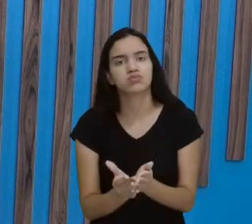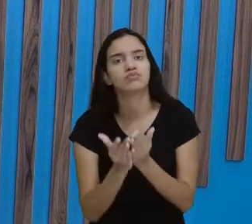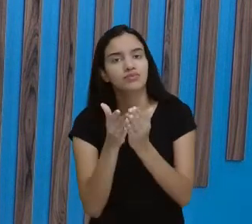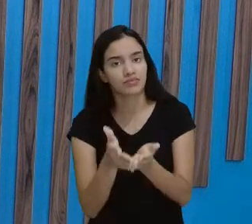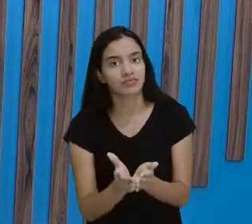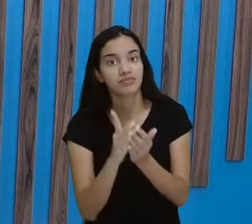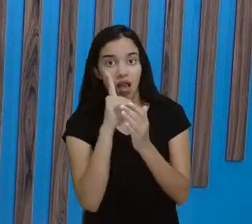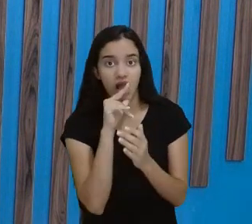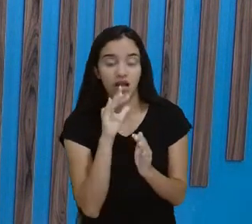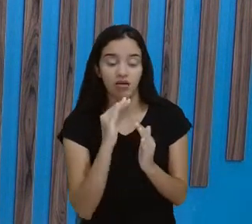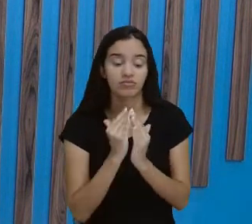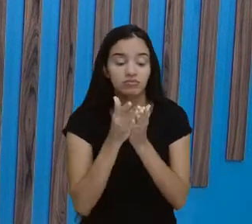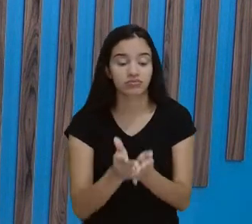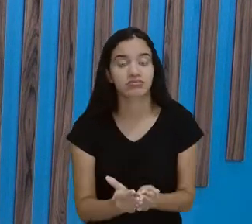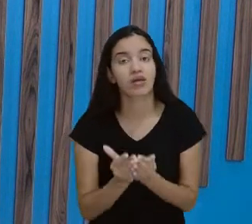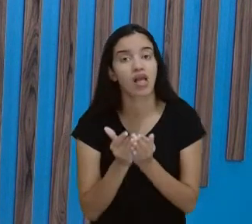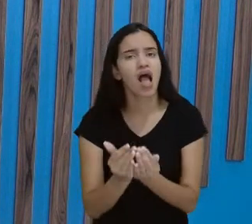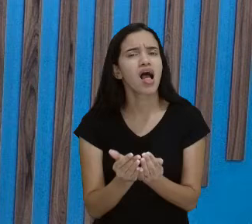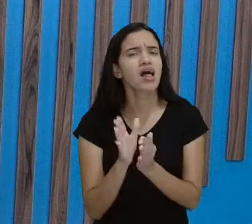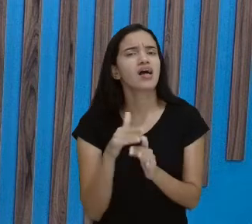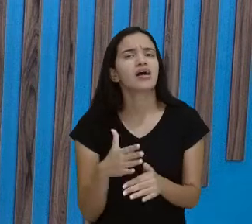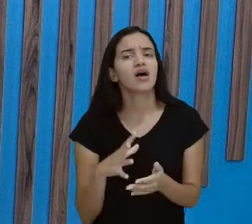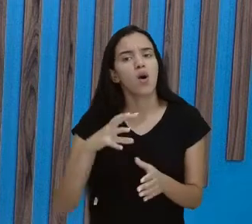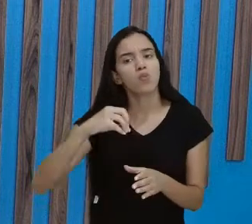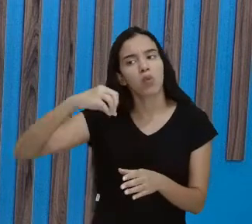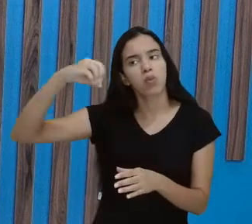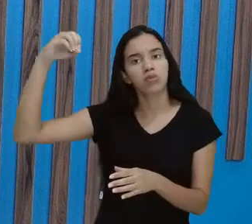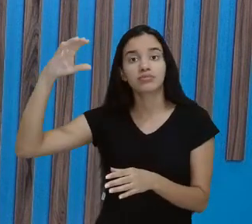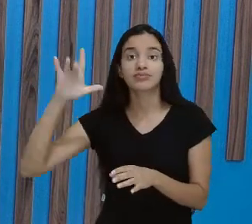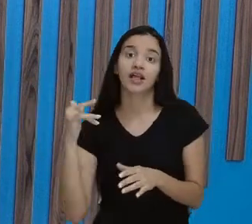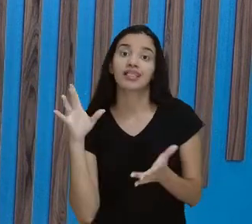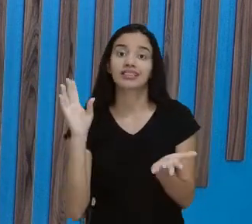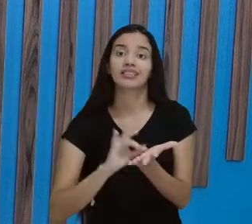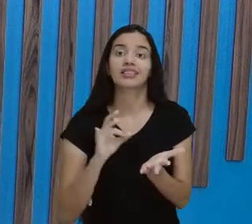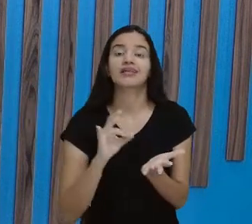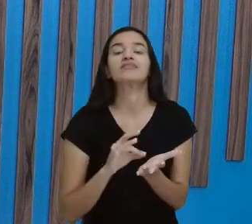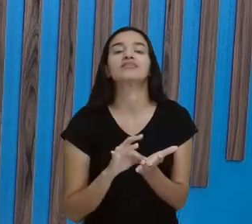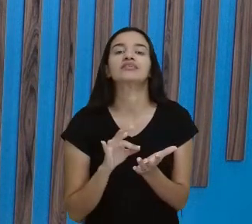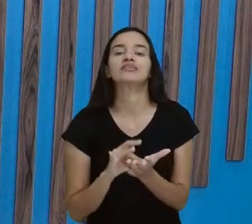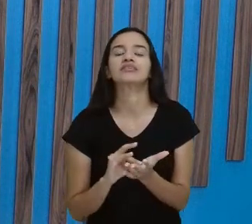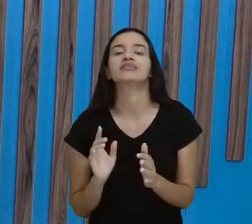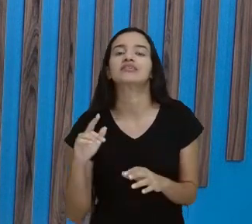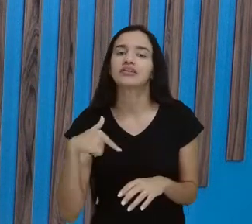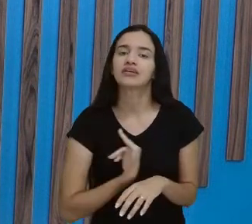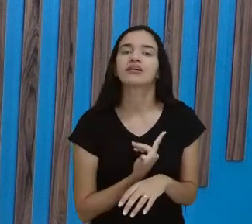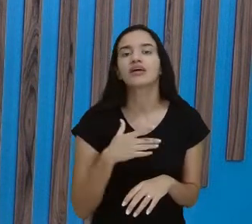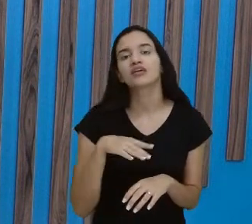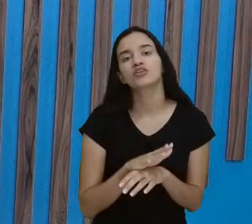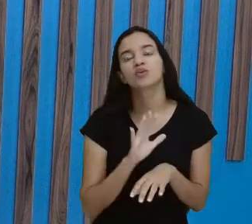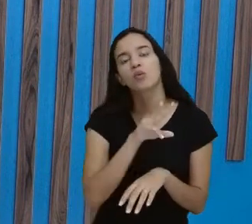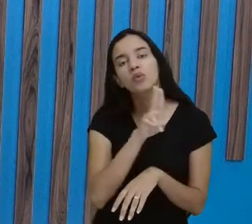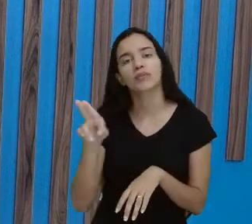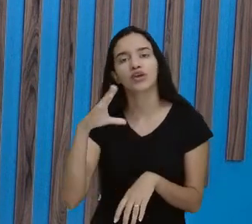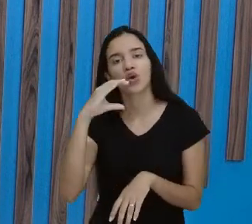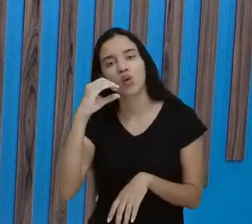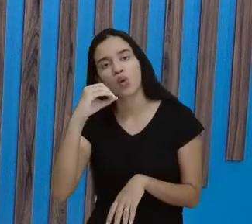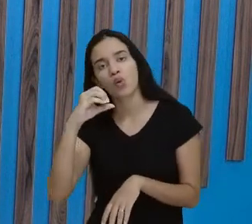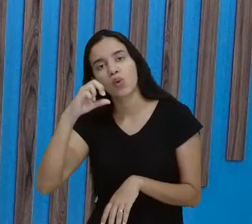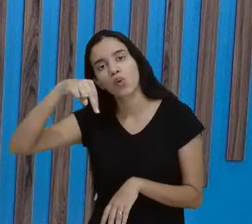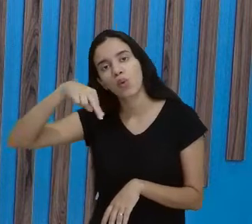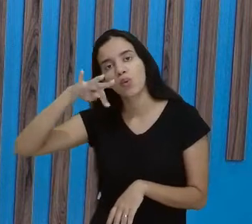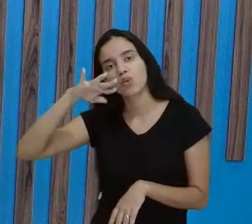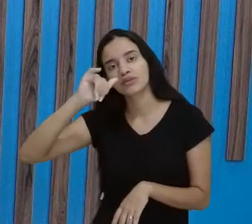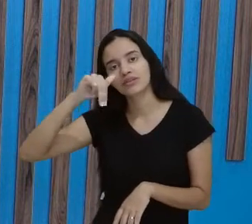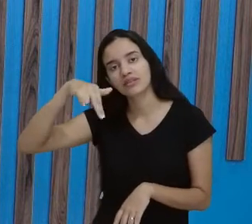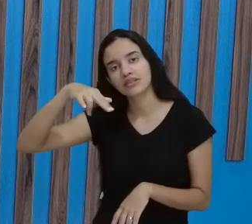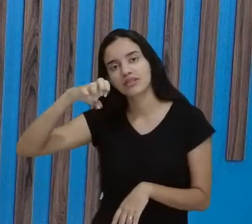Então, eram, na verdade, essas partes de terra, as partes secas, que a gente chama de continente, eram, assim,